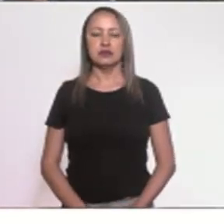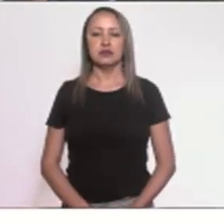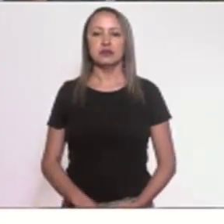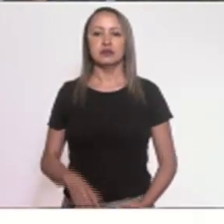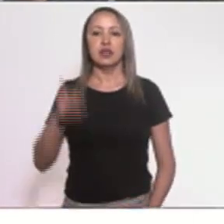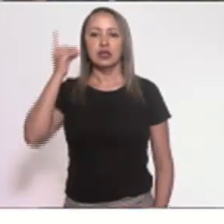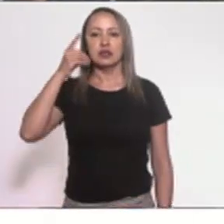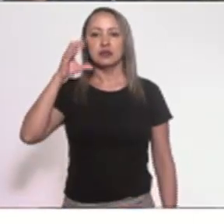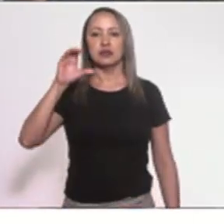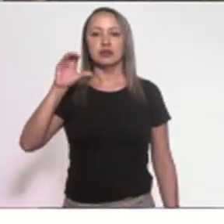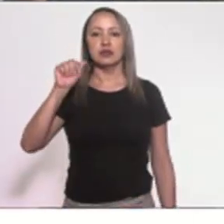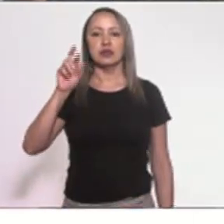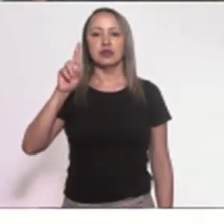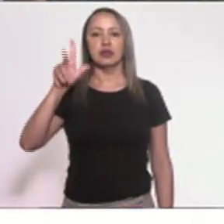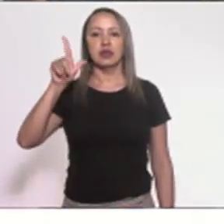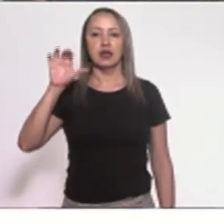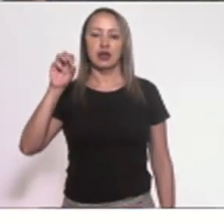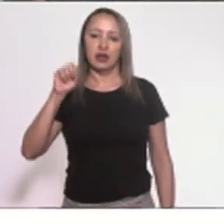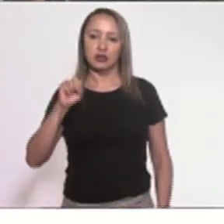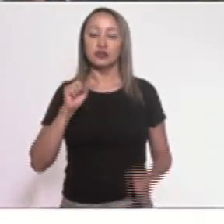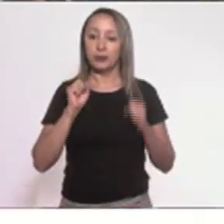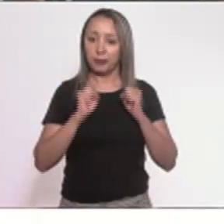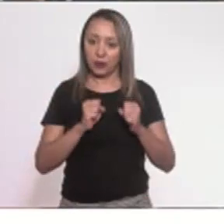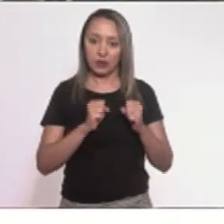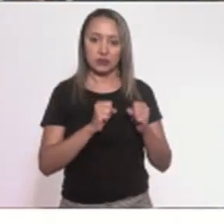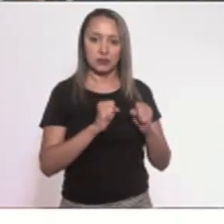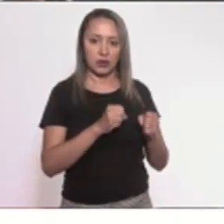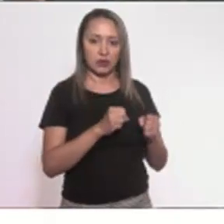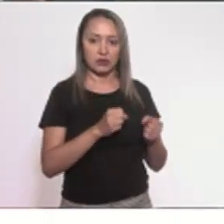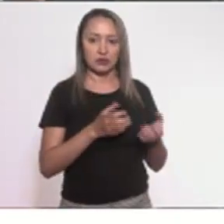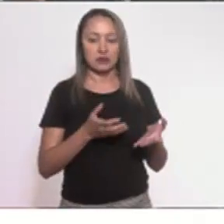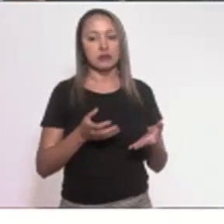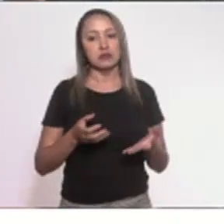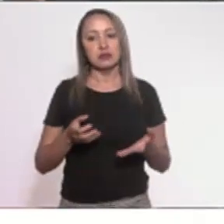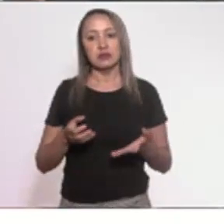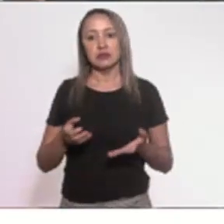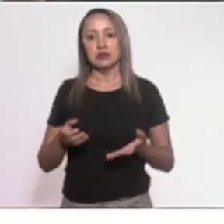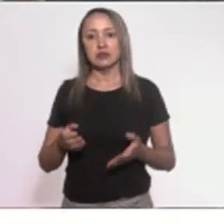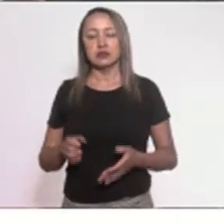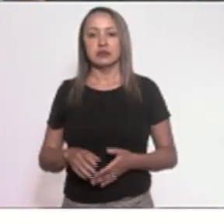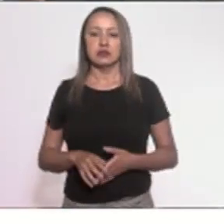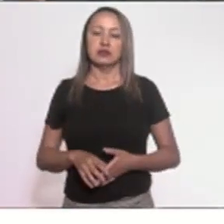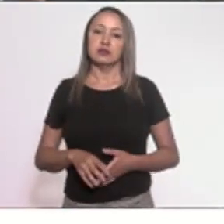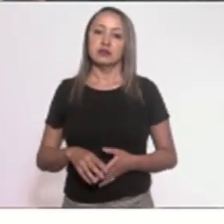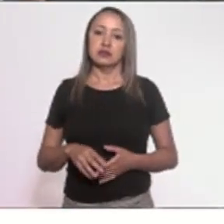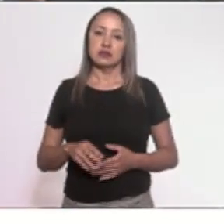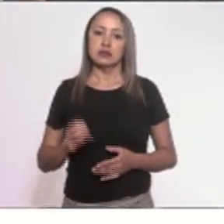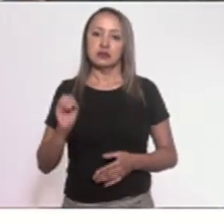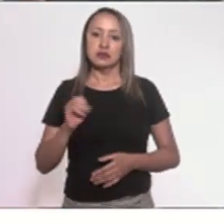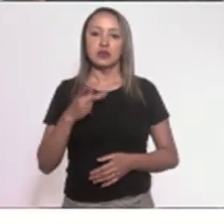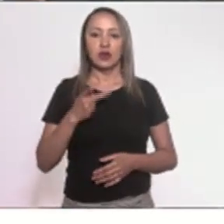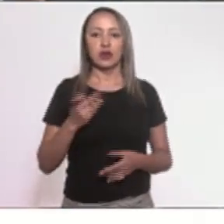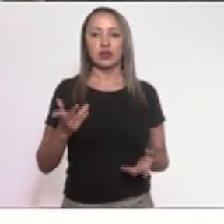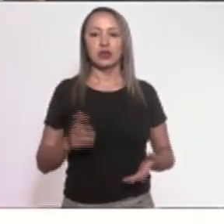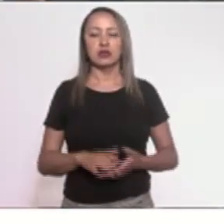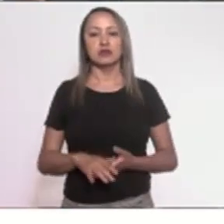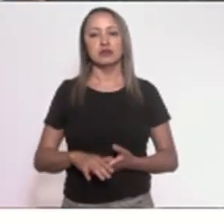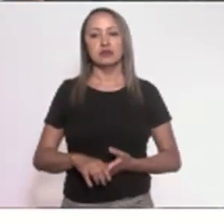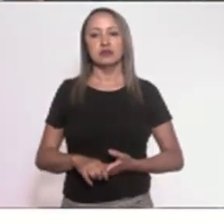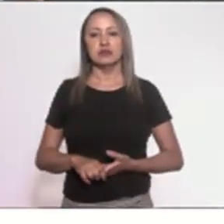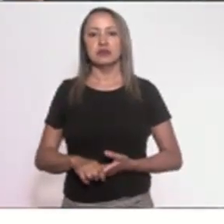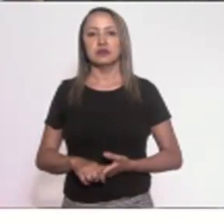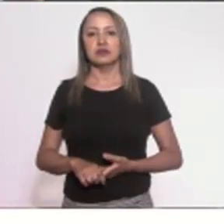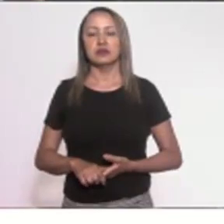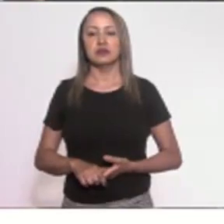Augusto. Presidente, pela Pode ordem. Ser dessa forma, deputado? Então, a gente vota o projeto na forma simples, senhor então, presidente. Então, eu vou chamar os trabalhos à